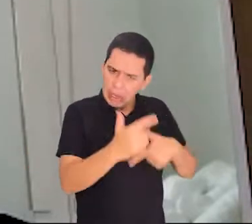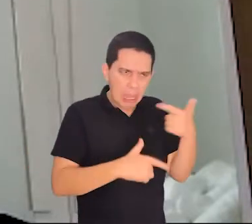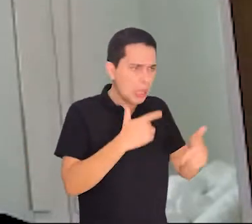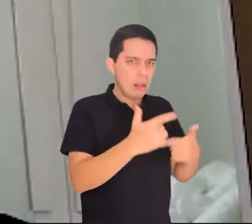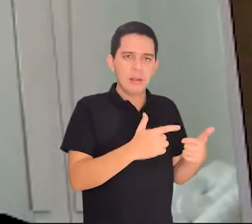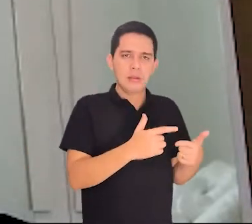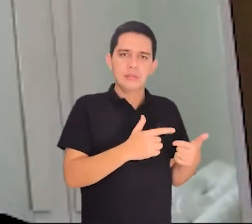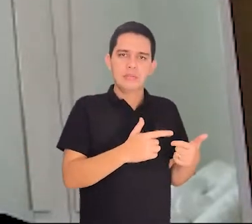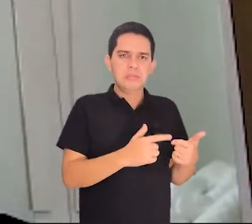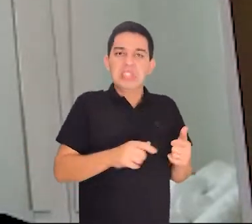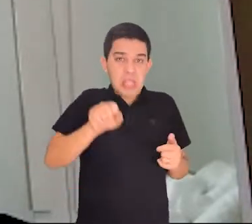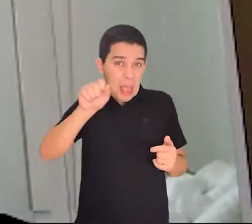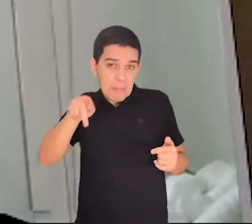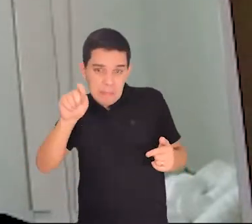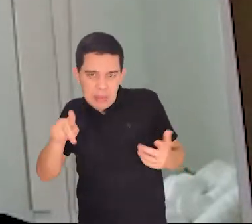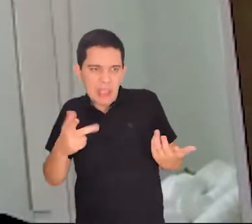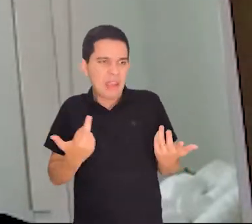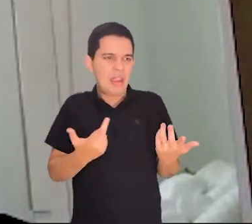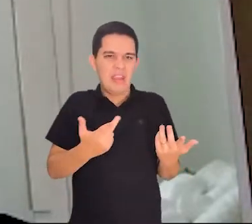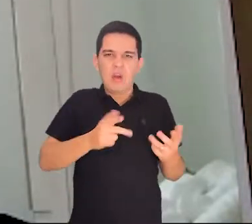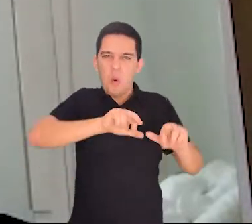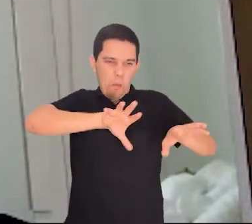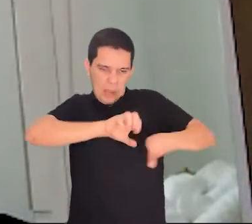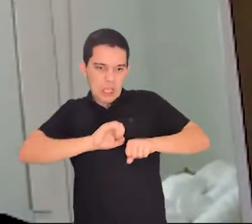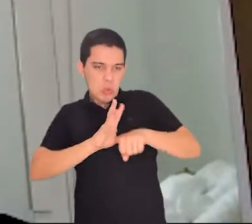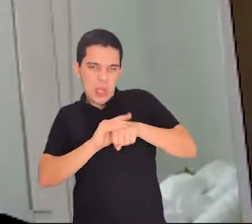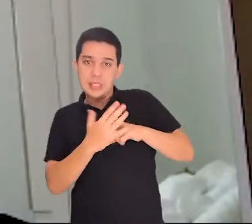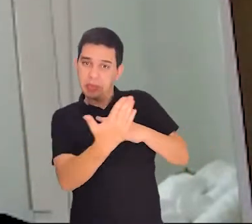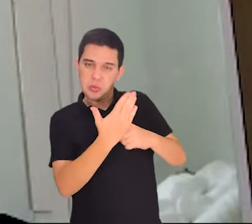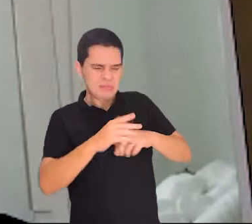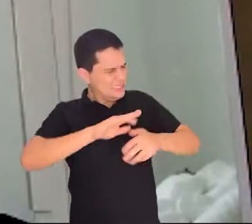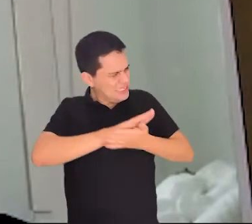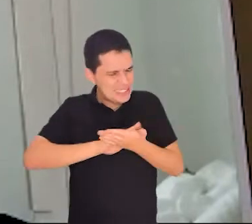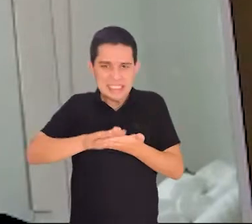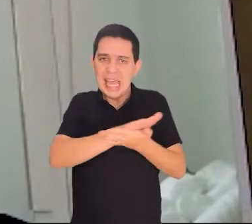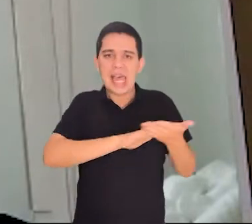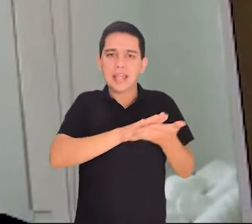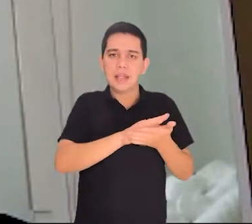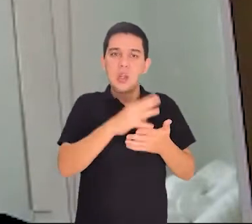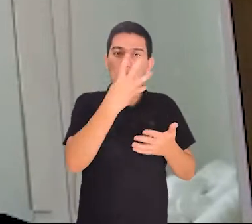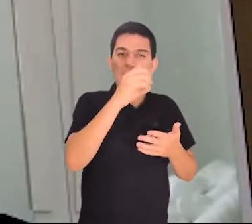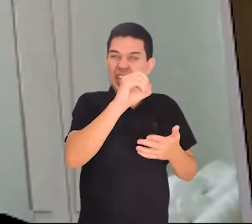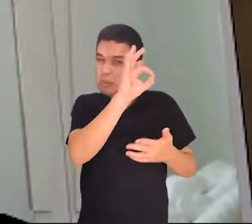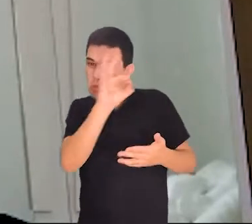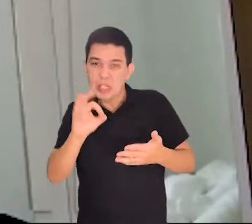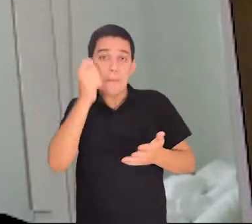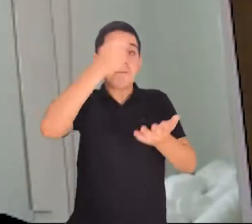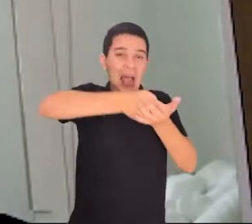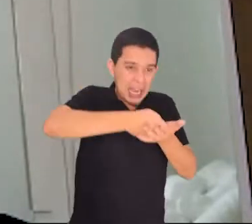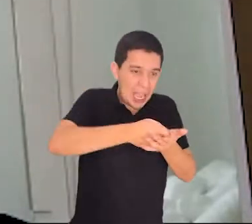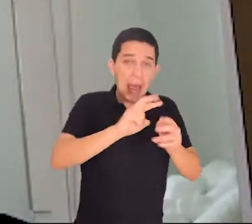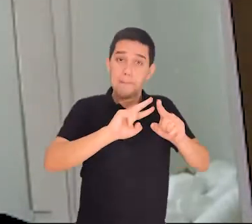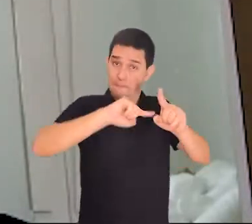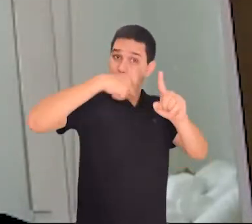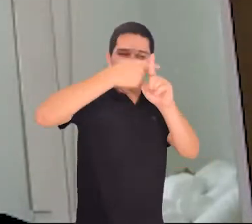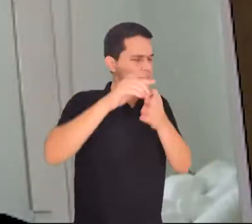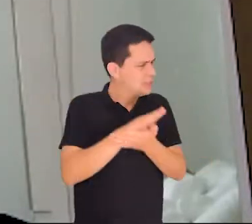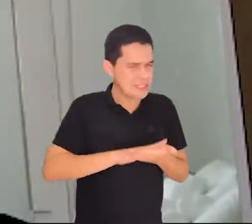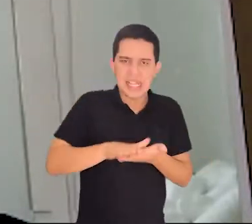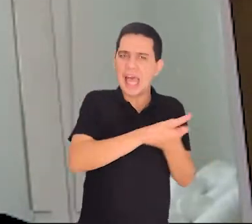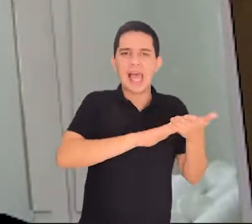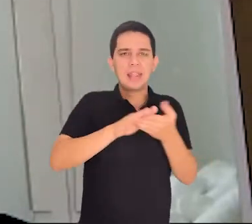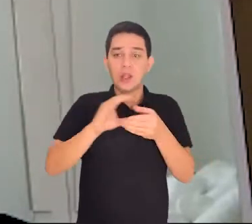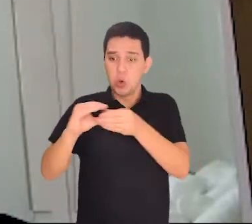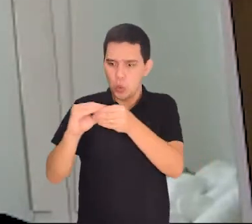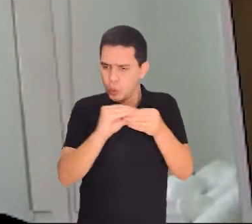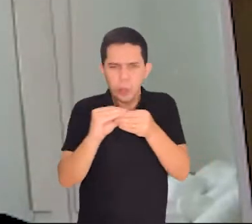cooperativa nunca pagou para nós nada sobre fundo de caixa que sobrou, fez divisória, não. Diz que nunca sobra, nunca tem. É